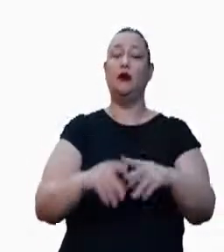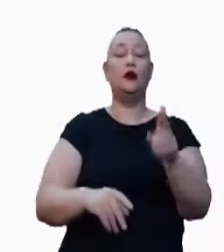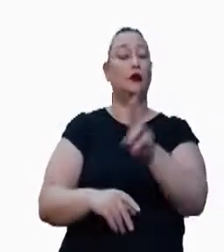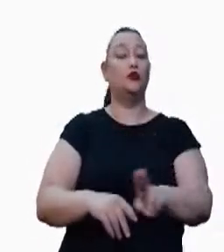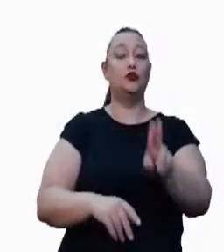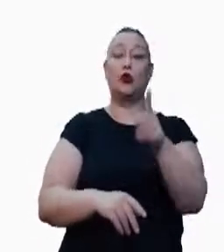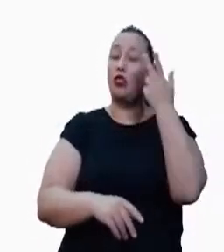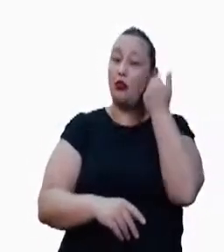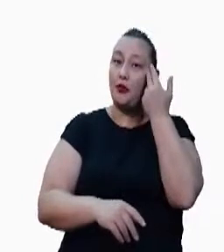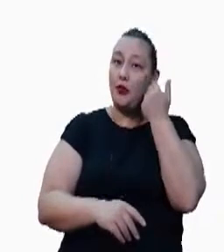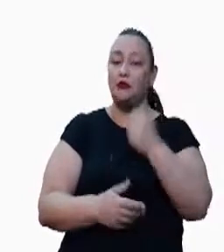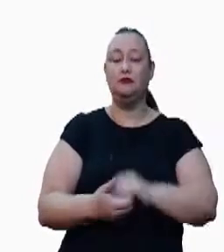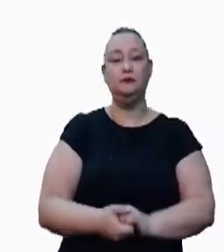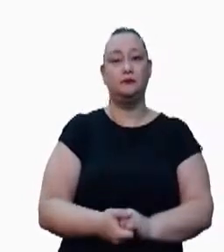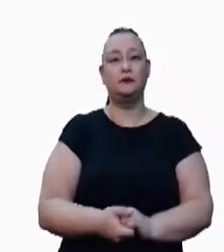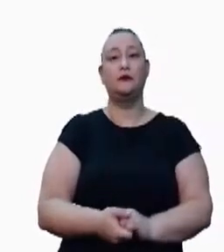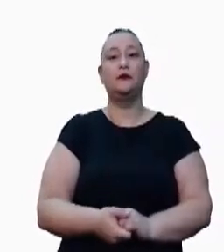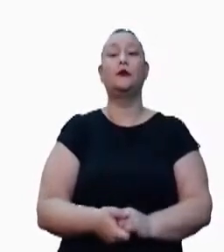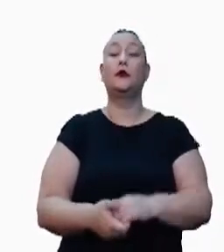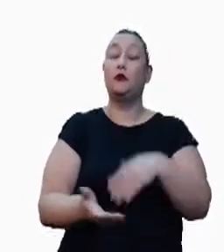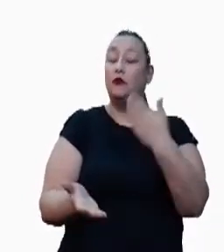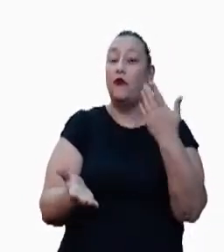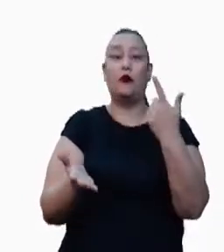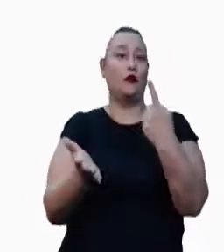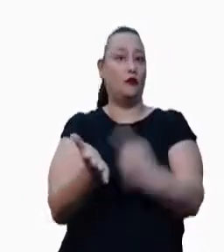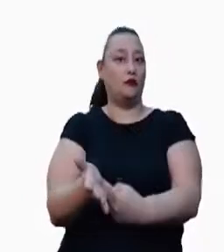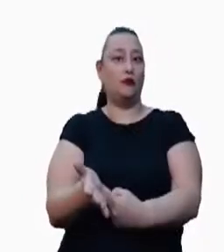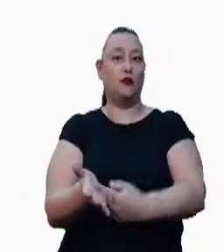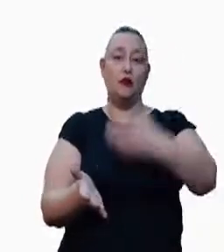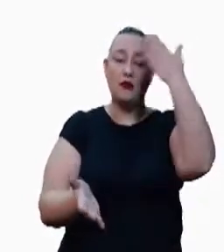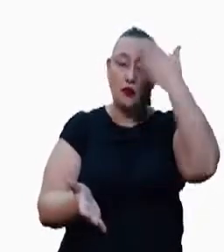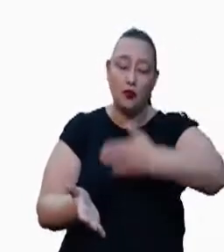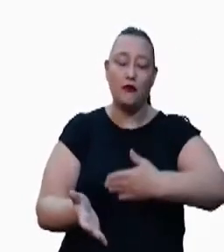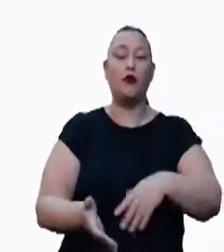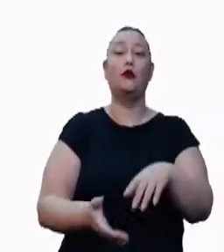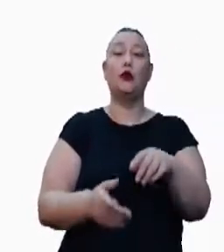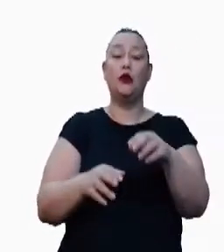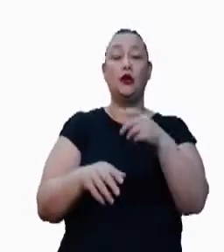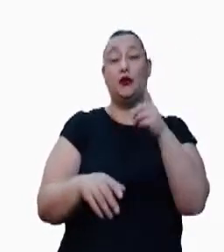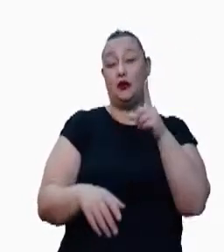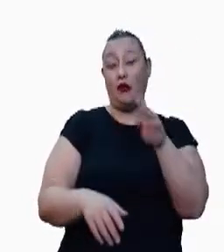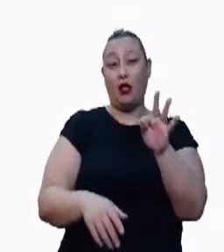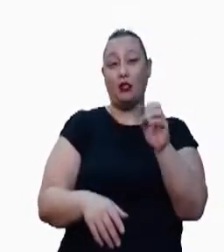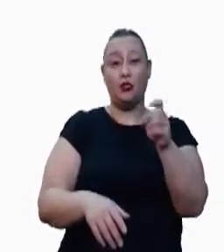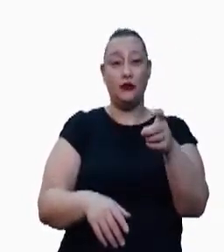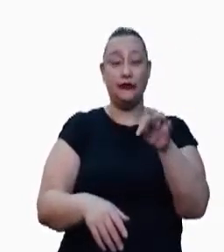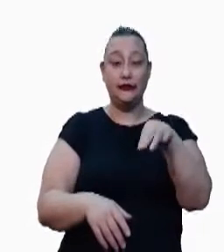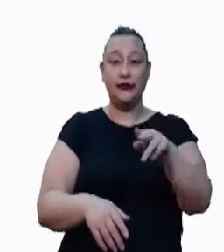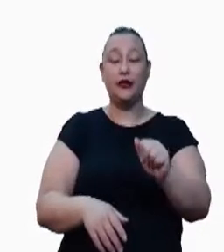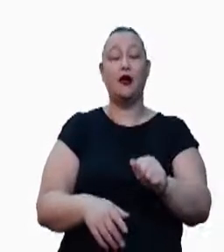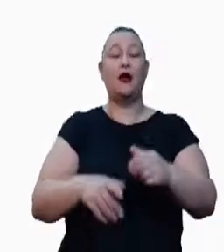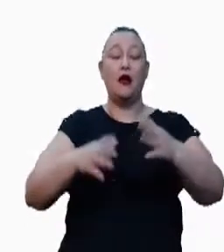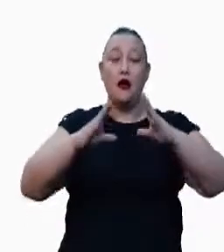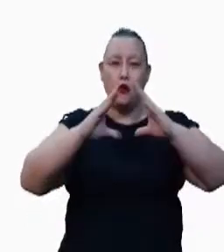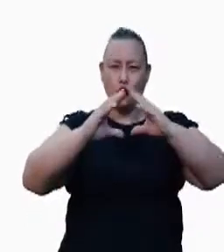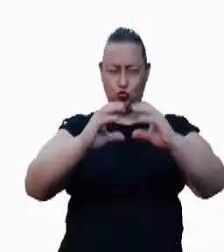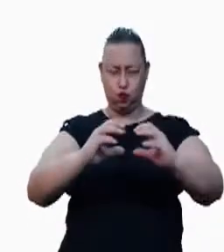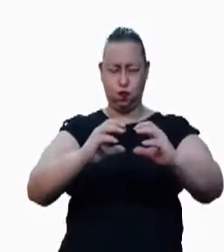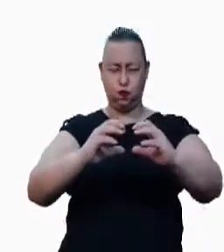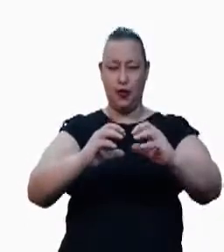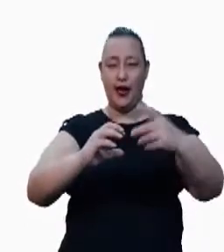mais normal. Então, eles comprovaram que a toxina fazia realmente o relaxamento dos músculos de uma forma que